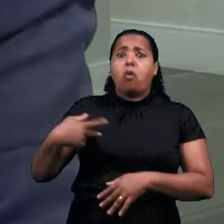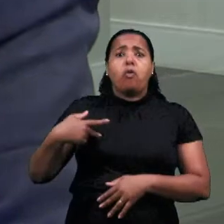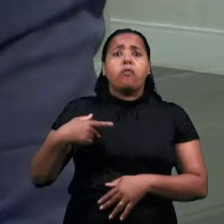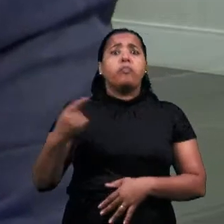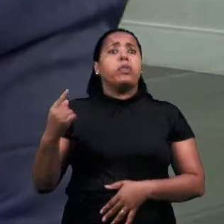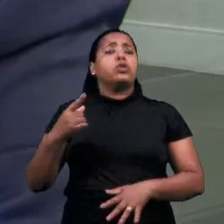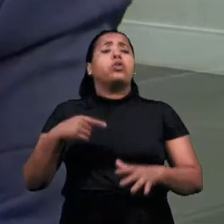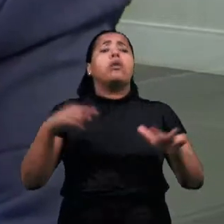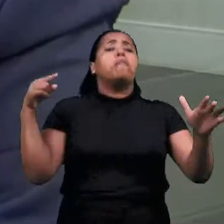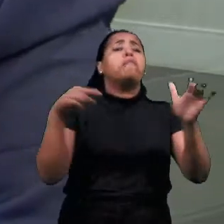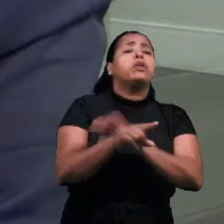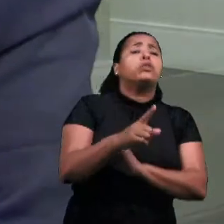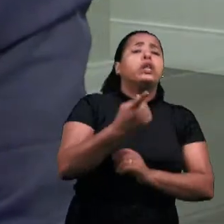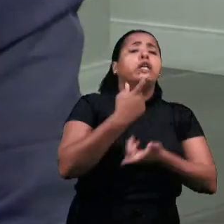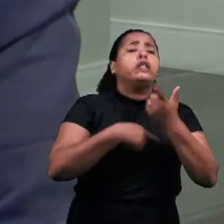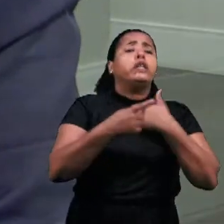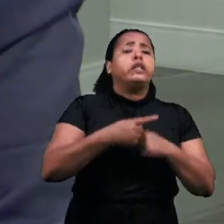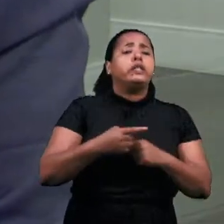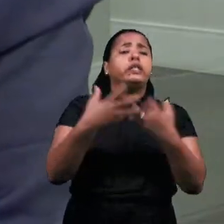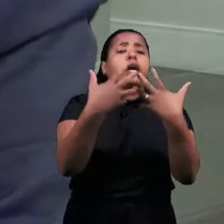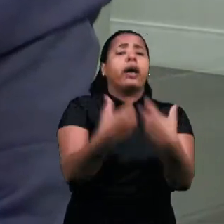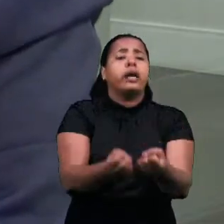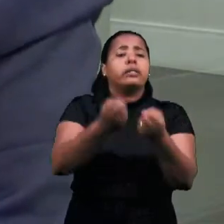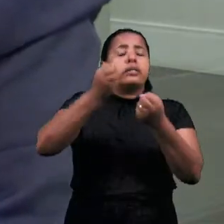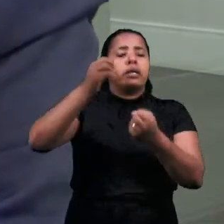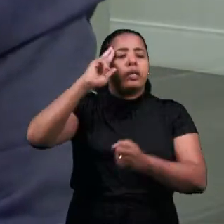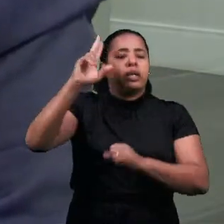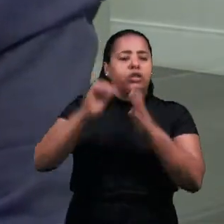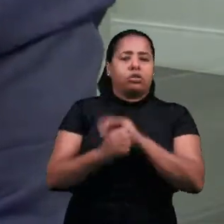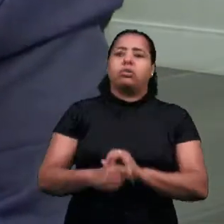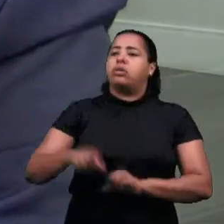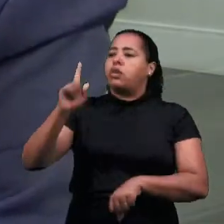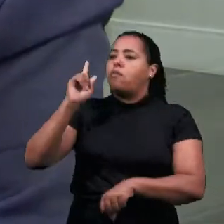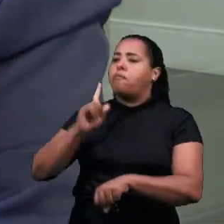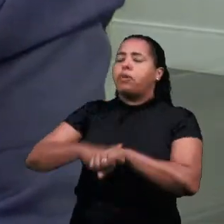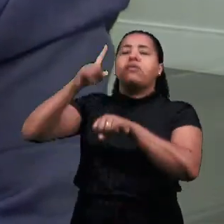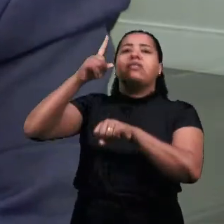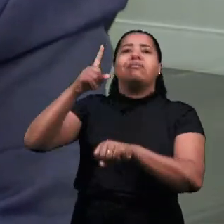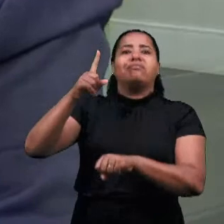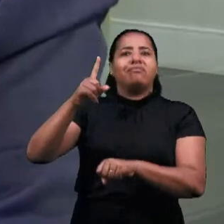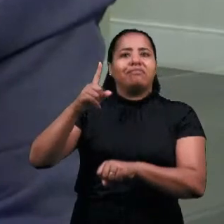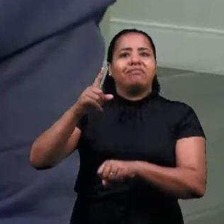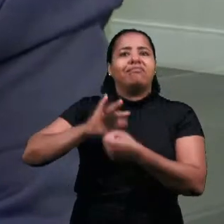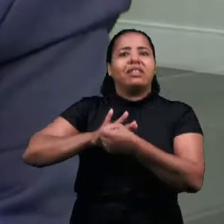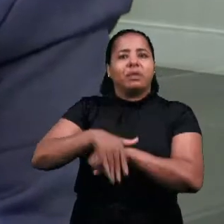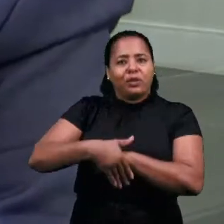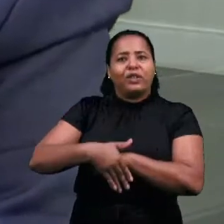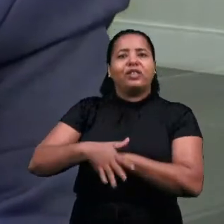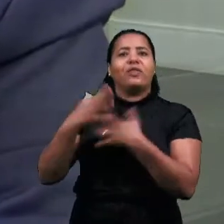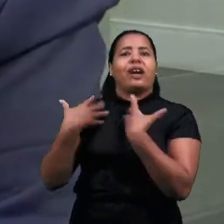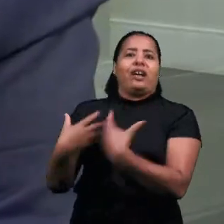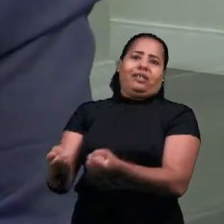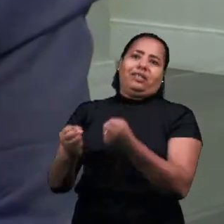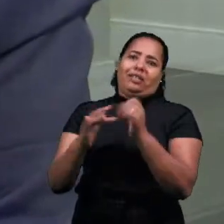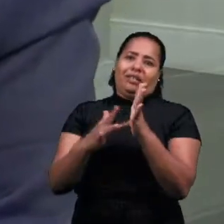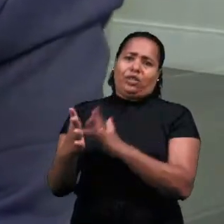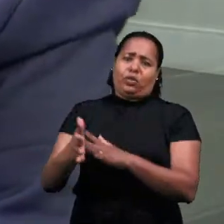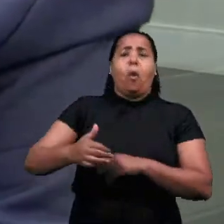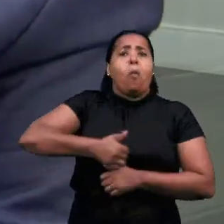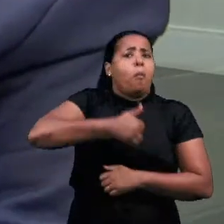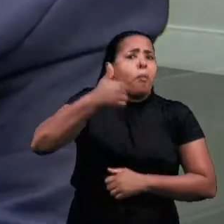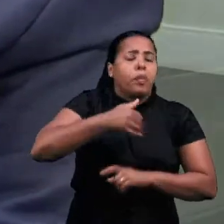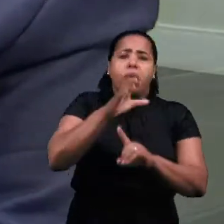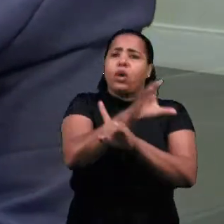aceitar Jesus. E eu aceitei Jesus naquela mesma noite. O primeiro culto que eu fui, eu aceitei o